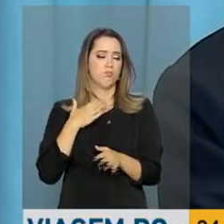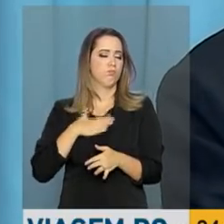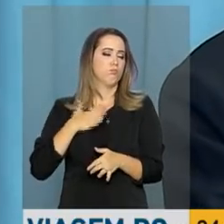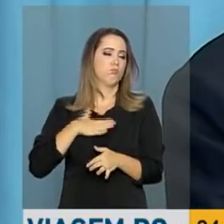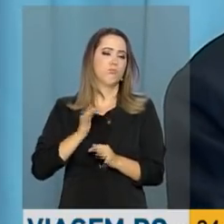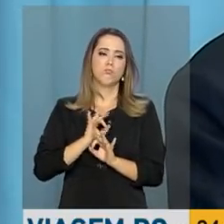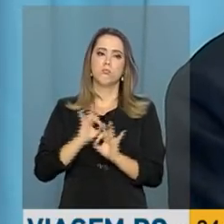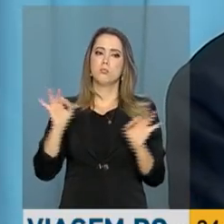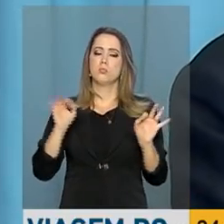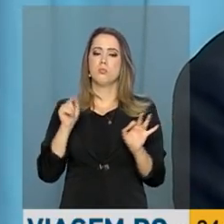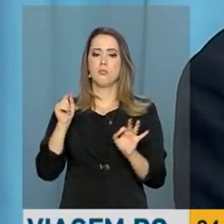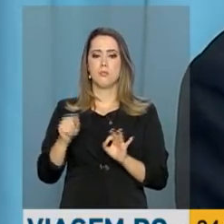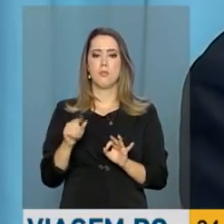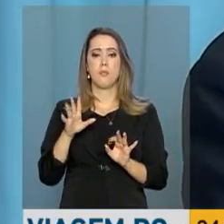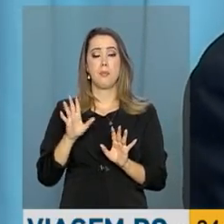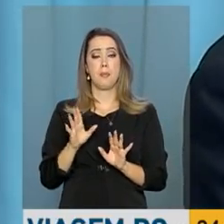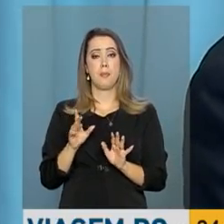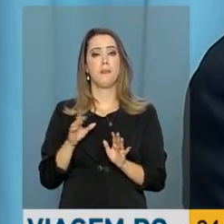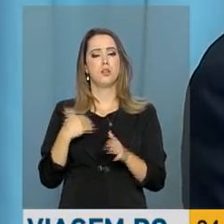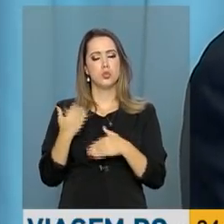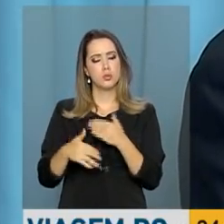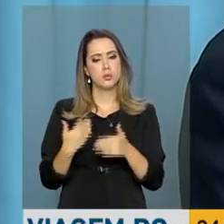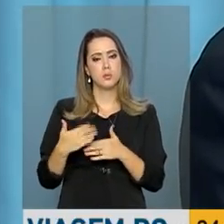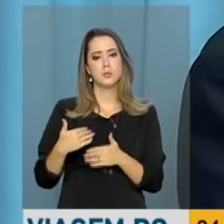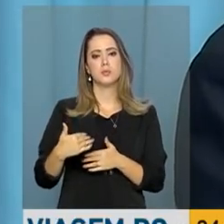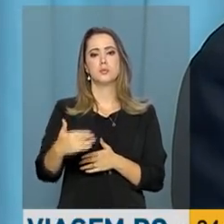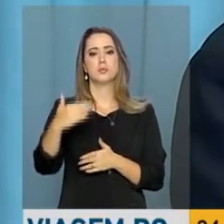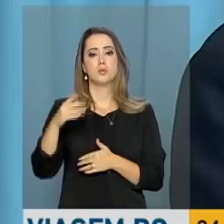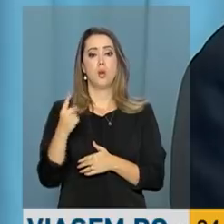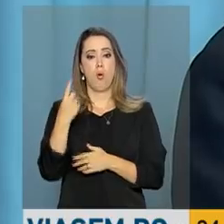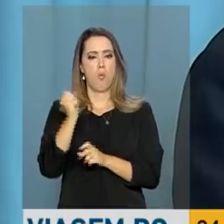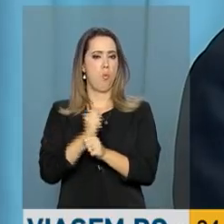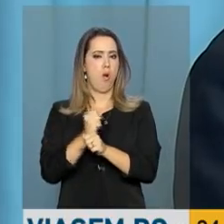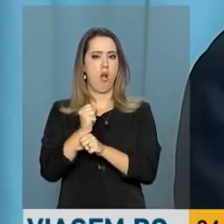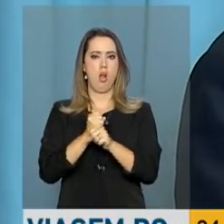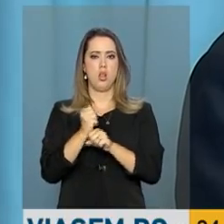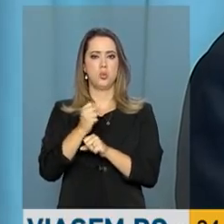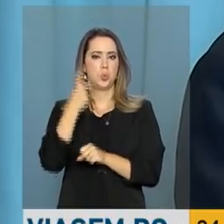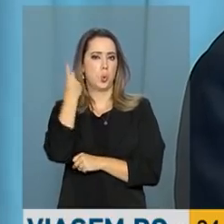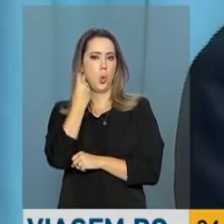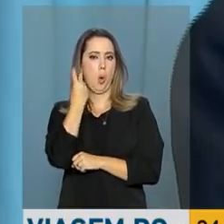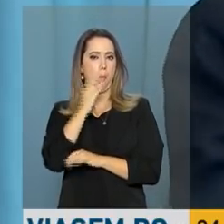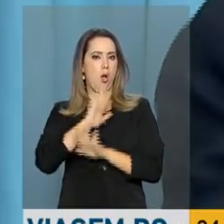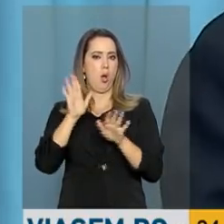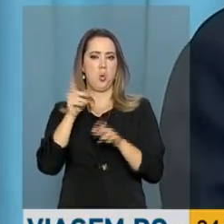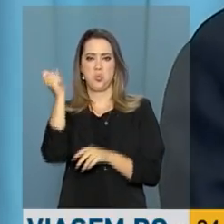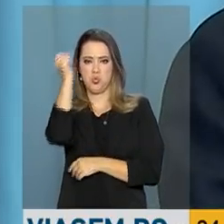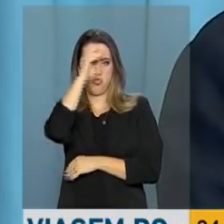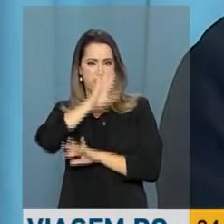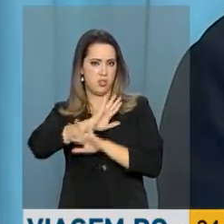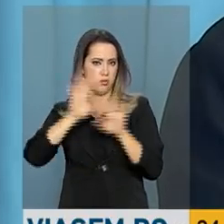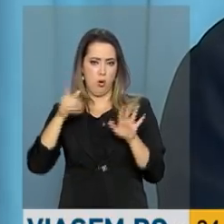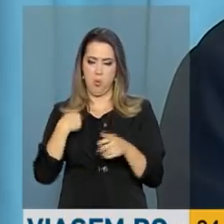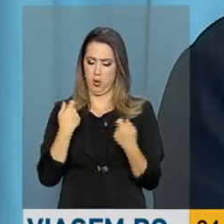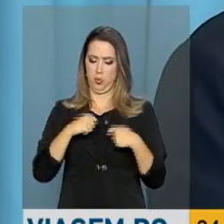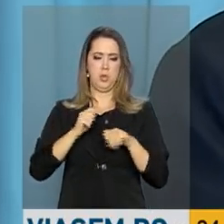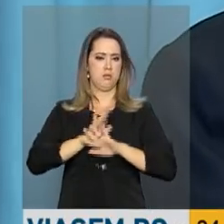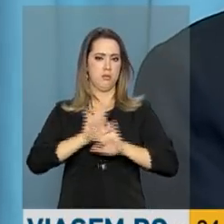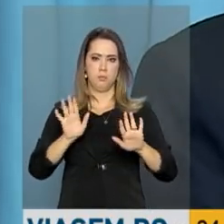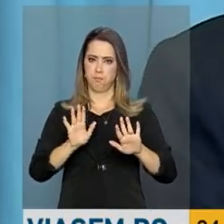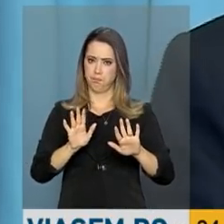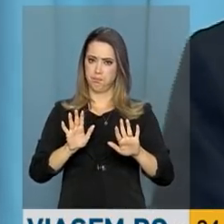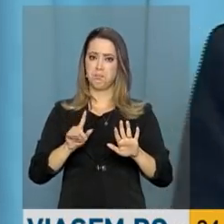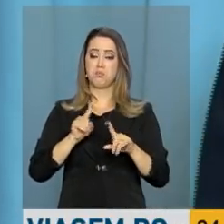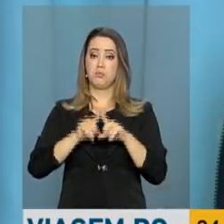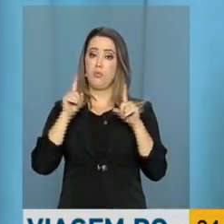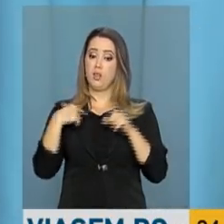doutor Brás, doutor Trabuco, de caminhar por este ano sem nenhuma dificuldade. Não preciso da reforma da Previdência. Nós